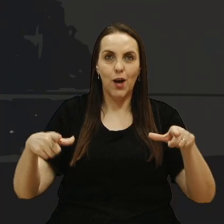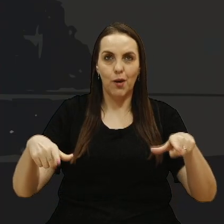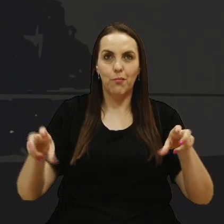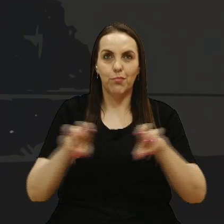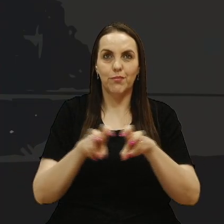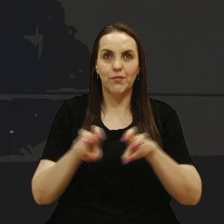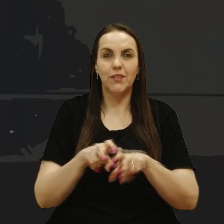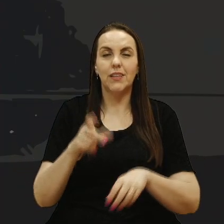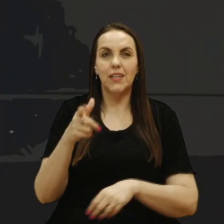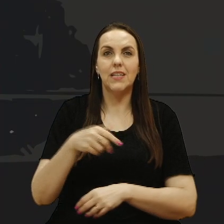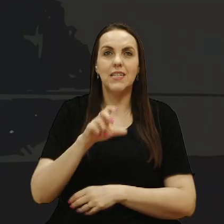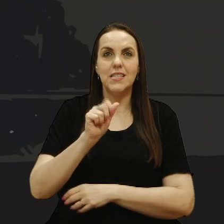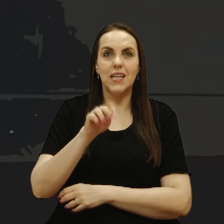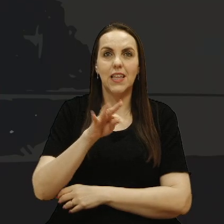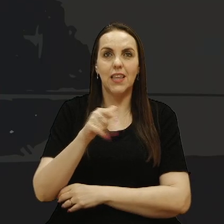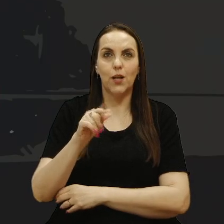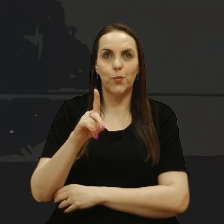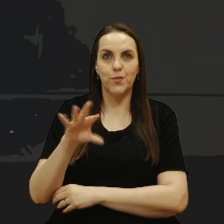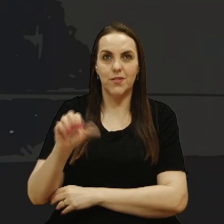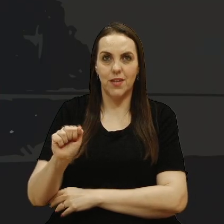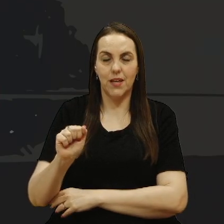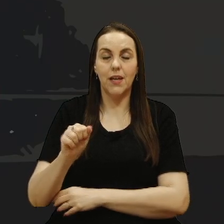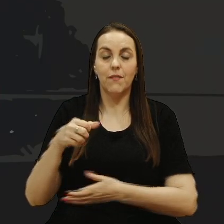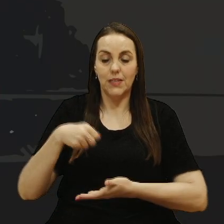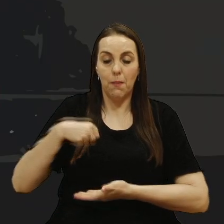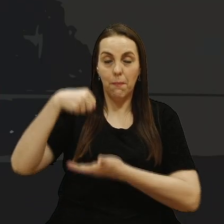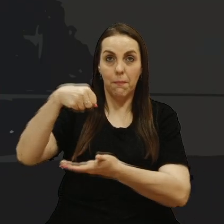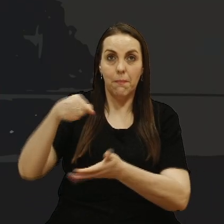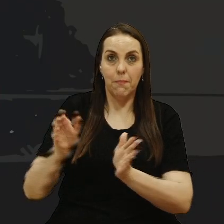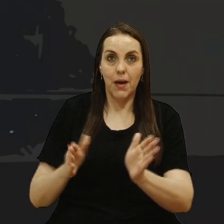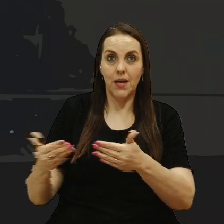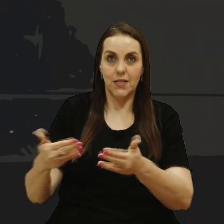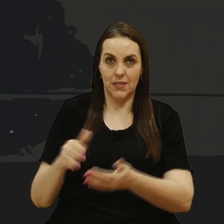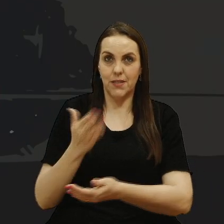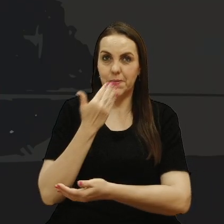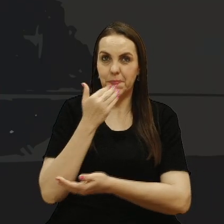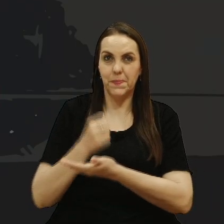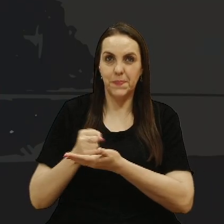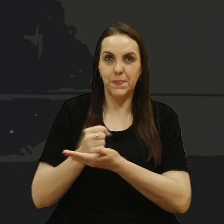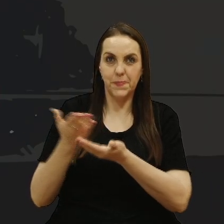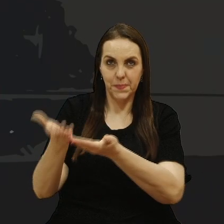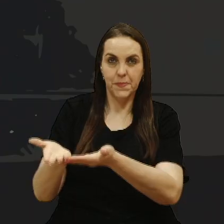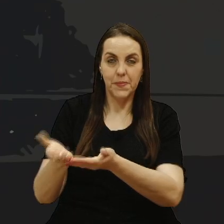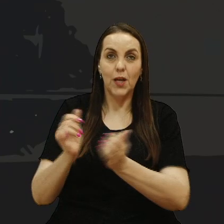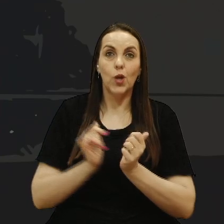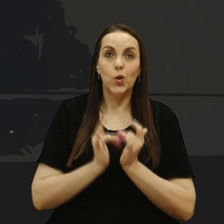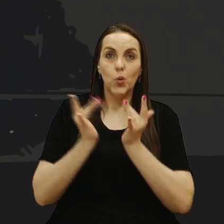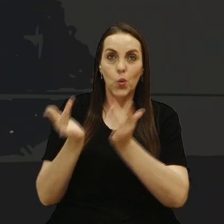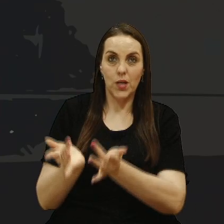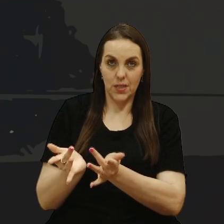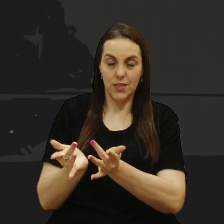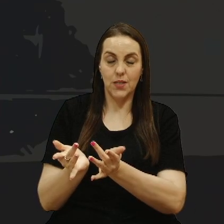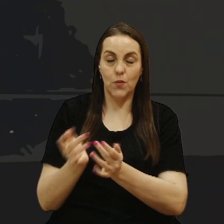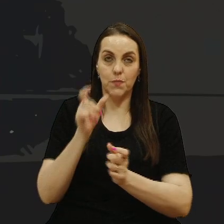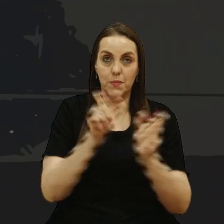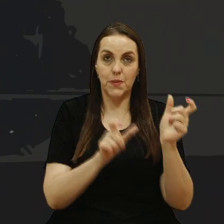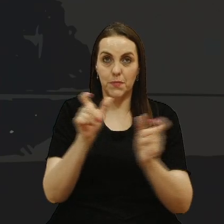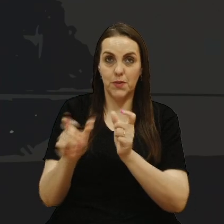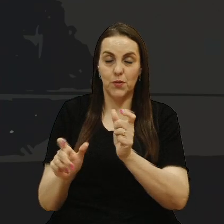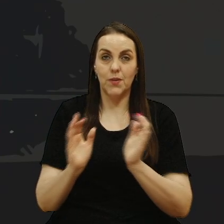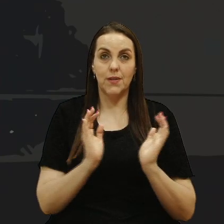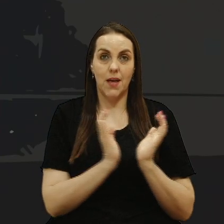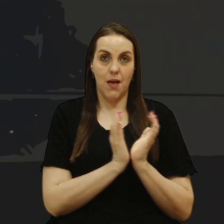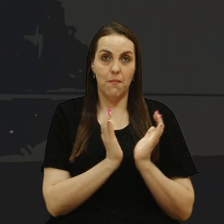básica. Essa cesta básica, depois, será doada para as pessoas da APAI, que